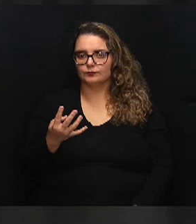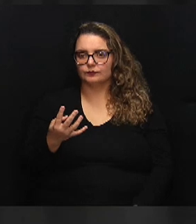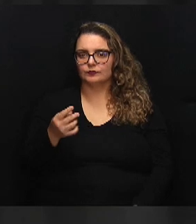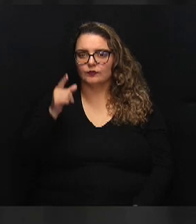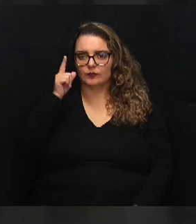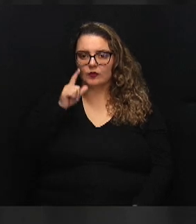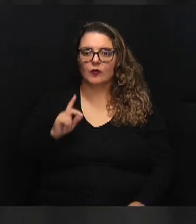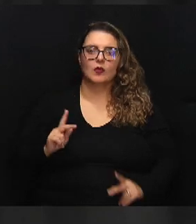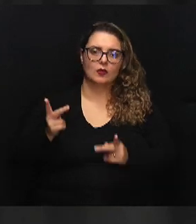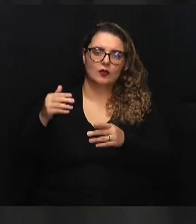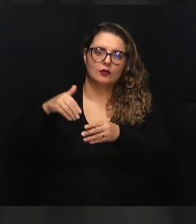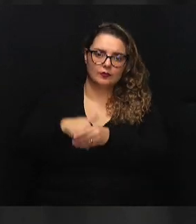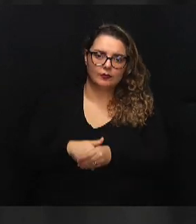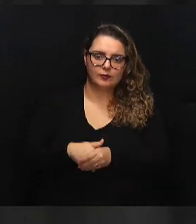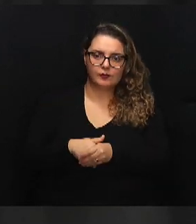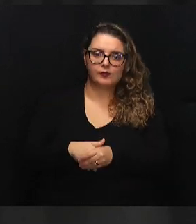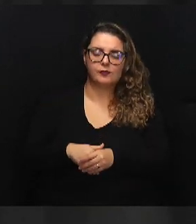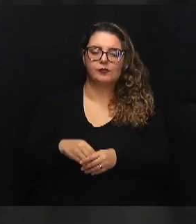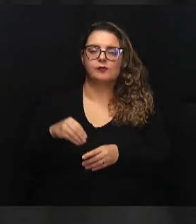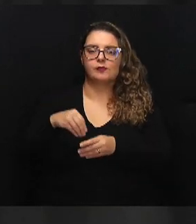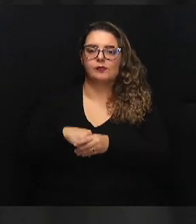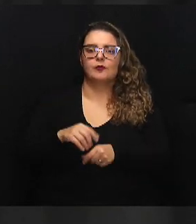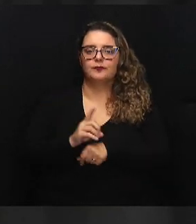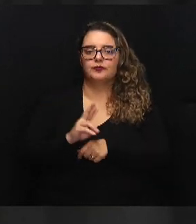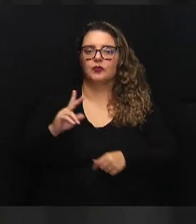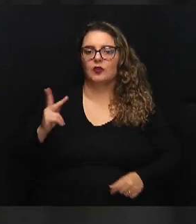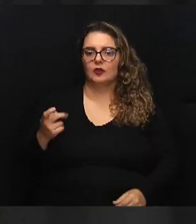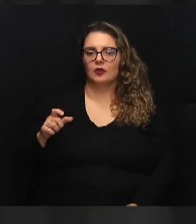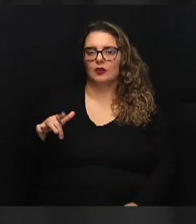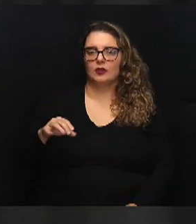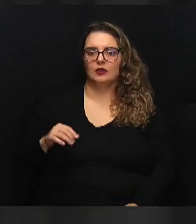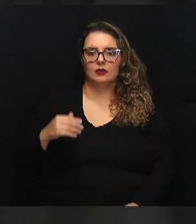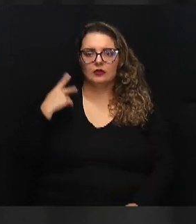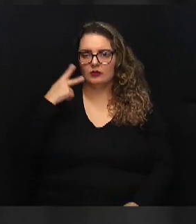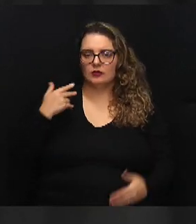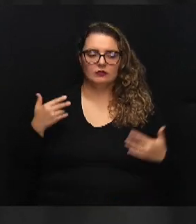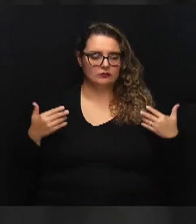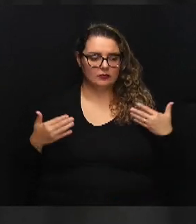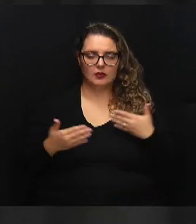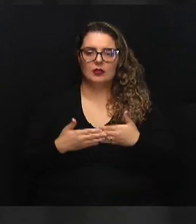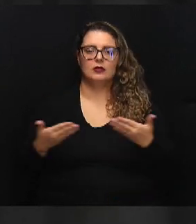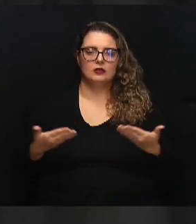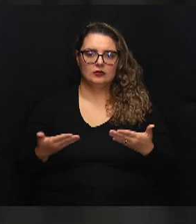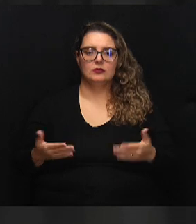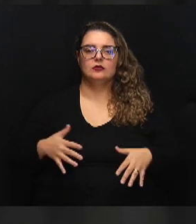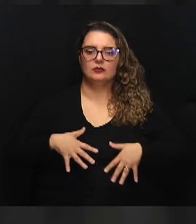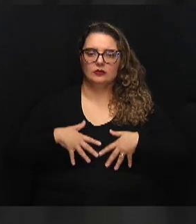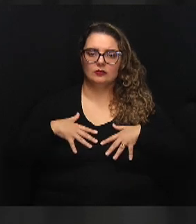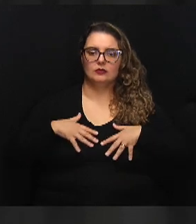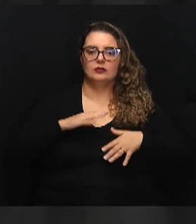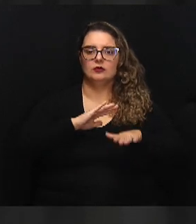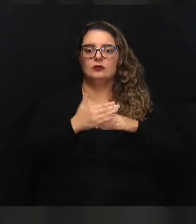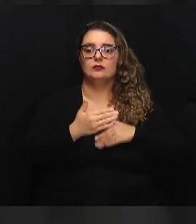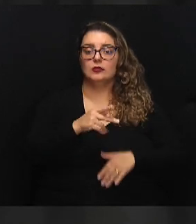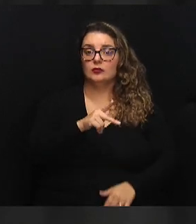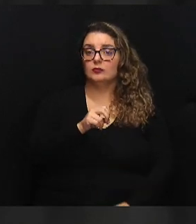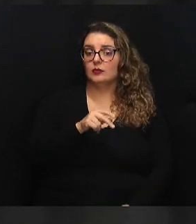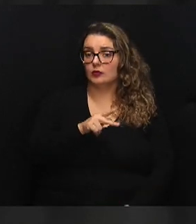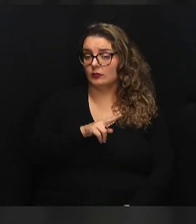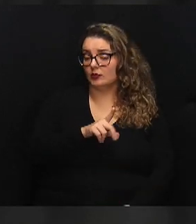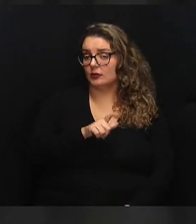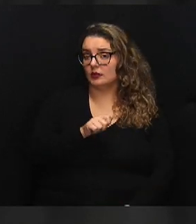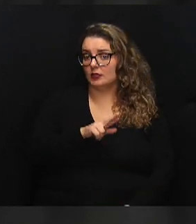consegui me eleger, na época do Dr. Hélio, e estou como vereador até hoje. Eu tenho muito orgulho de morar num bairro popular e